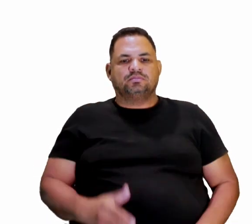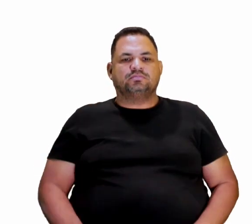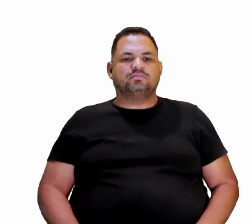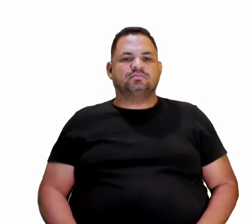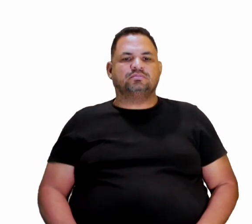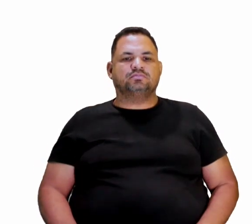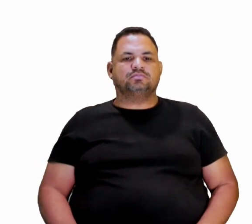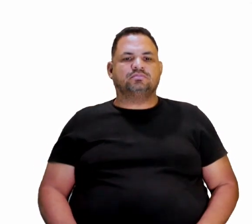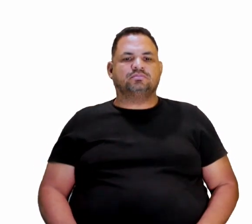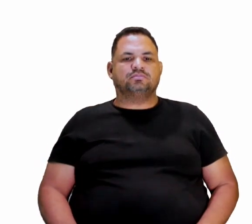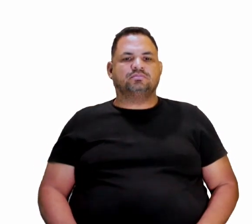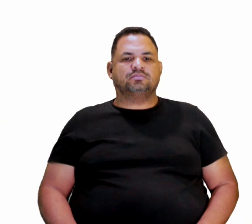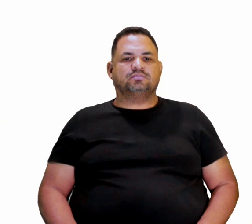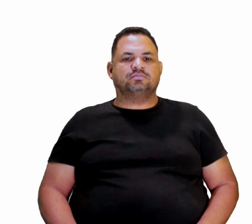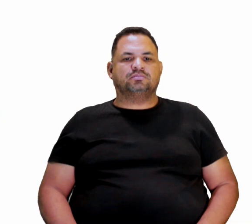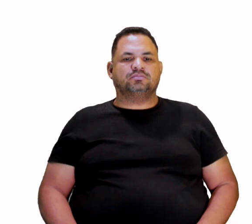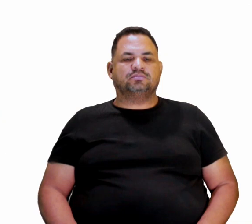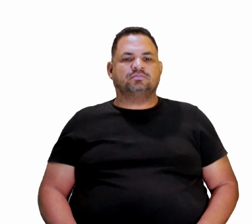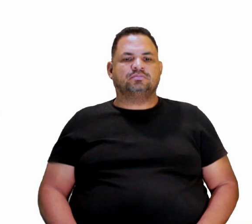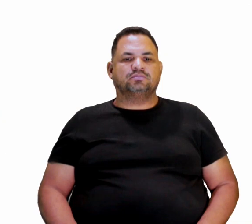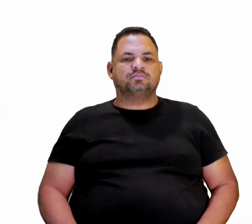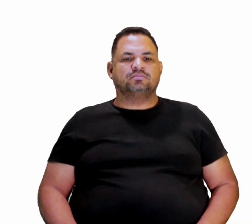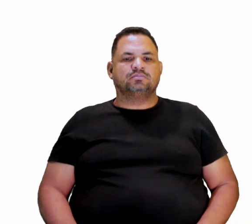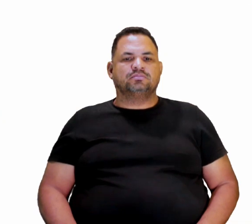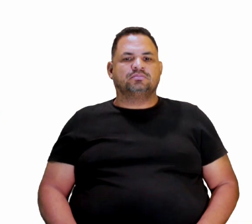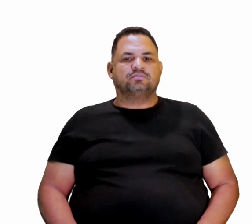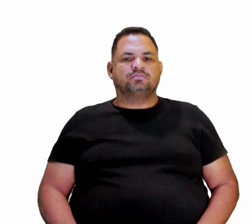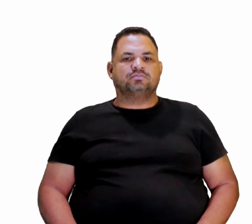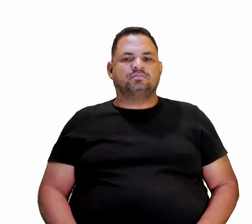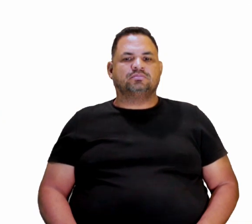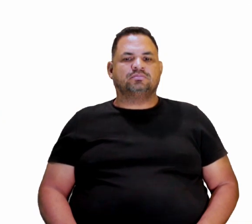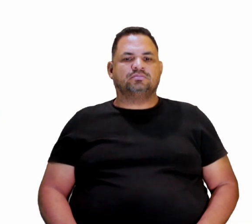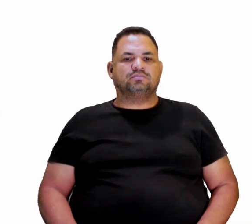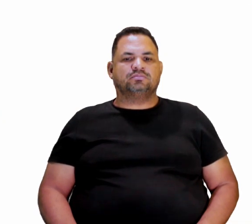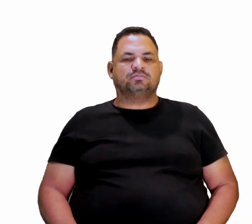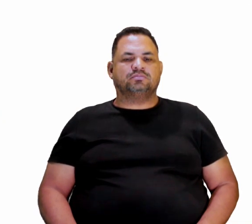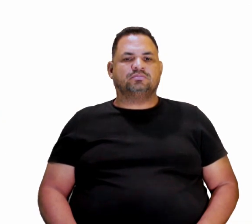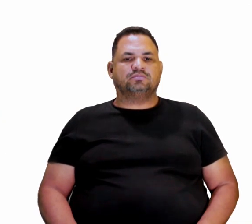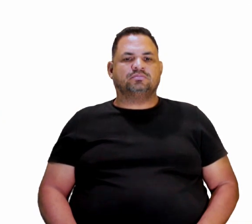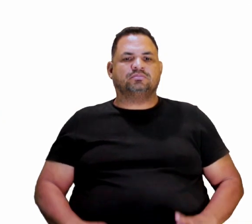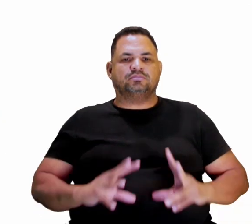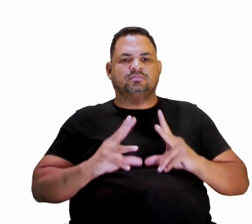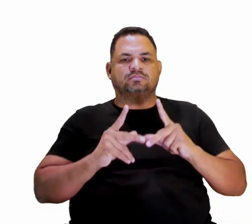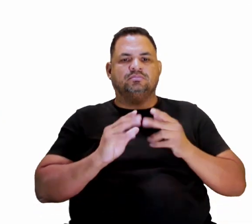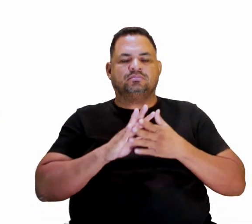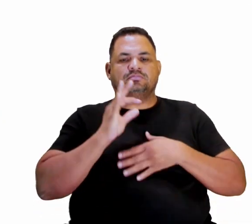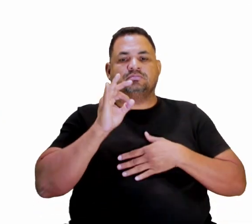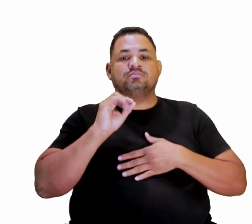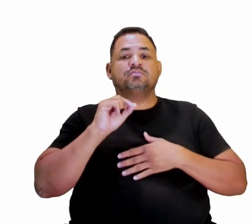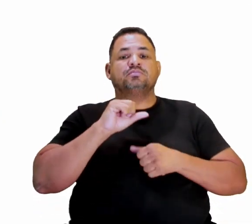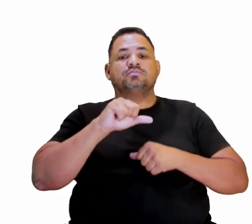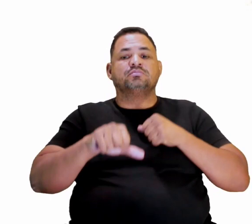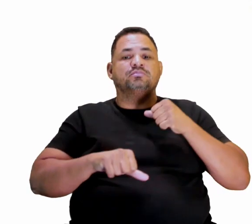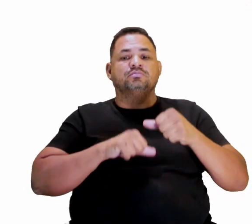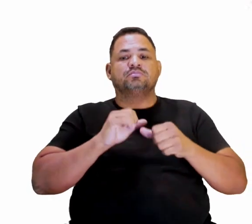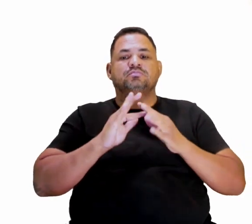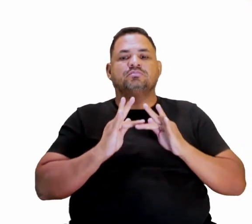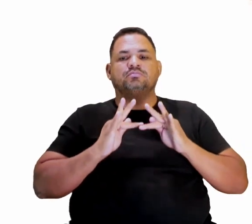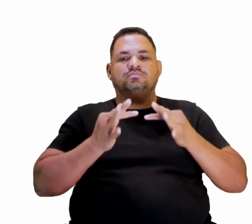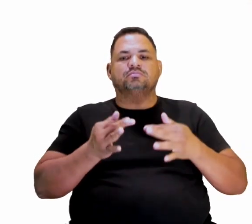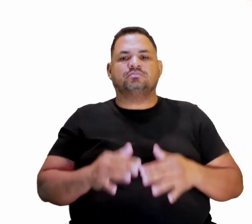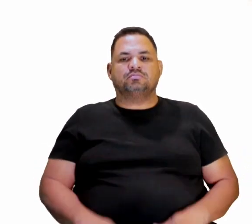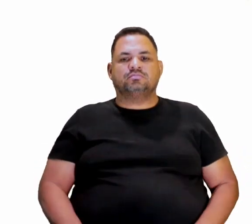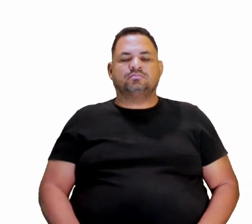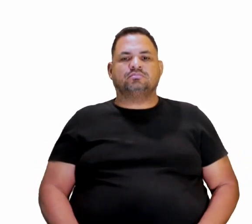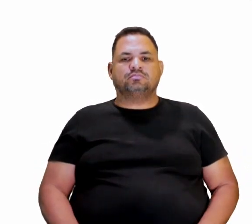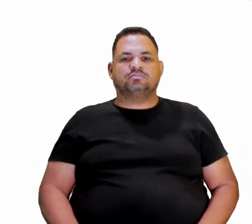when. Né? Todos têm I travel. I feel sick when I travel. Tá tudo certo. Mas o que mudaria aqui o final?